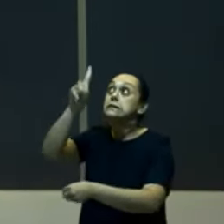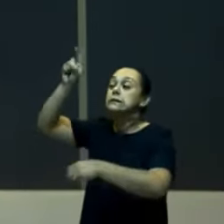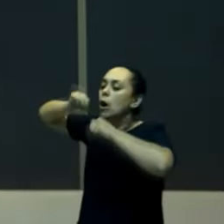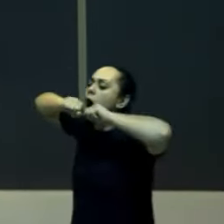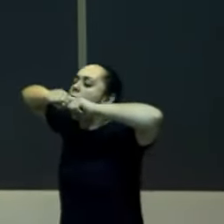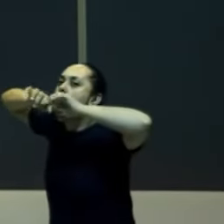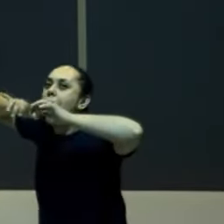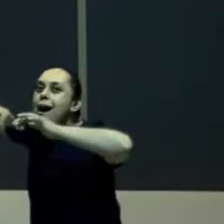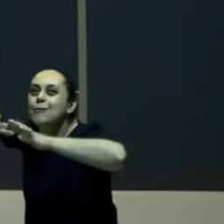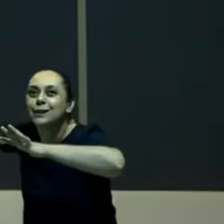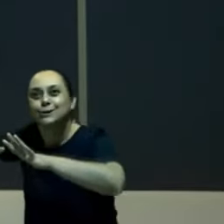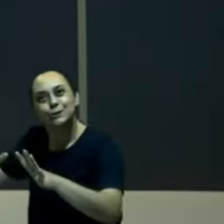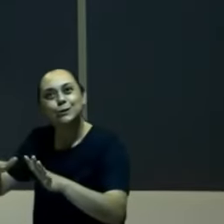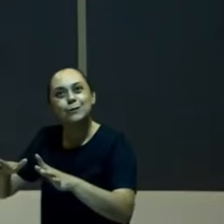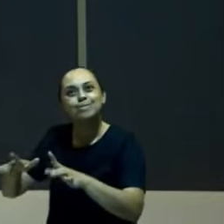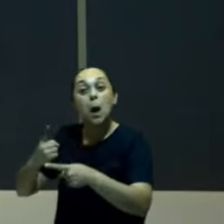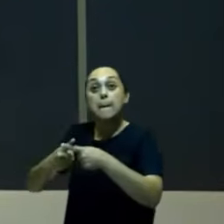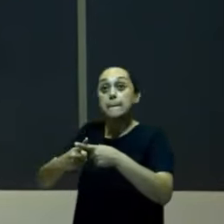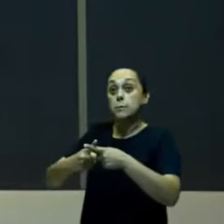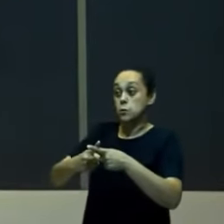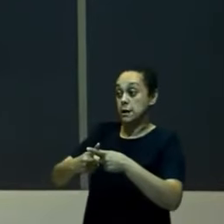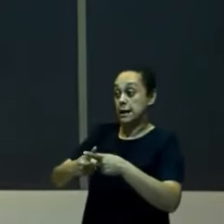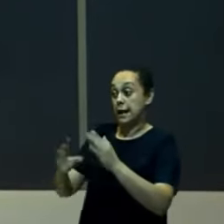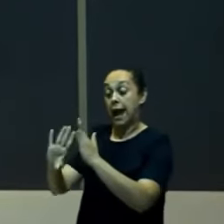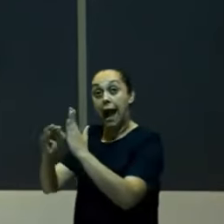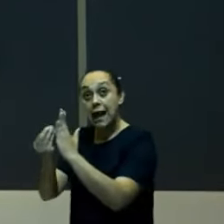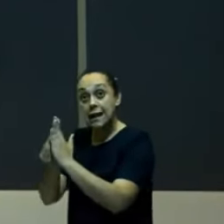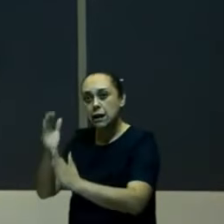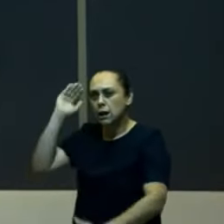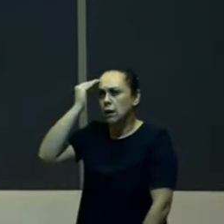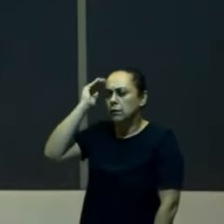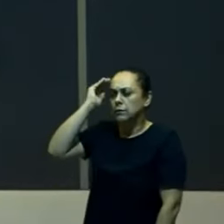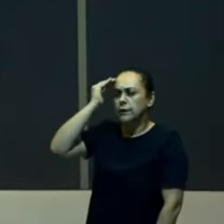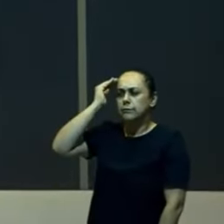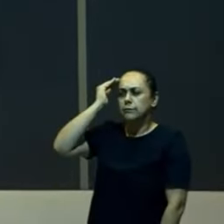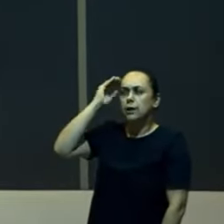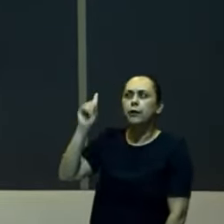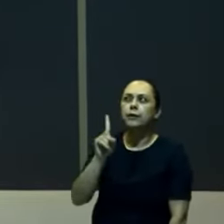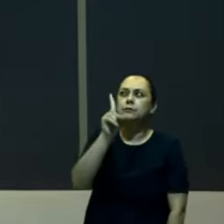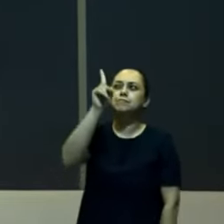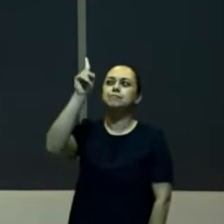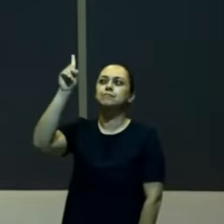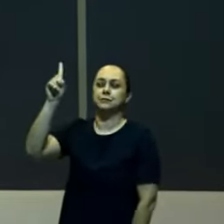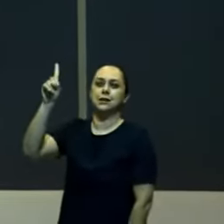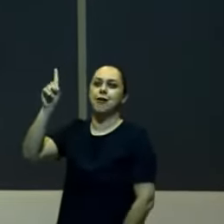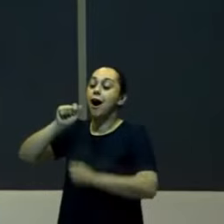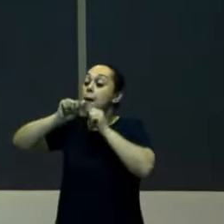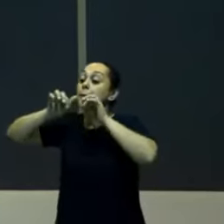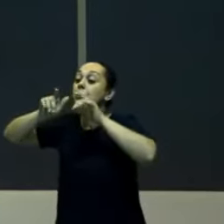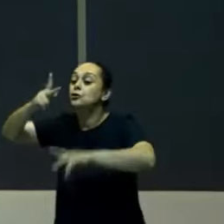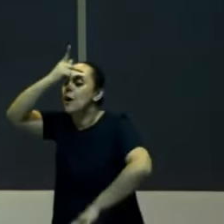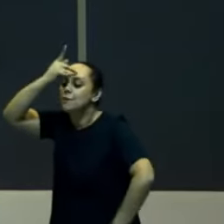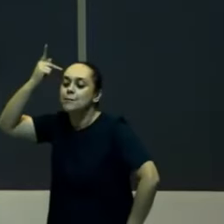que estivesse no campo, ganhando almas para o Senhor. O capítulo 1 e o versículo 5 dessa carta, se